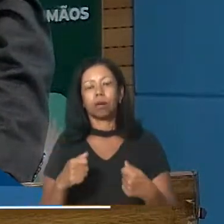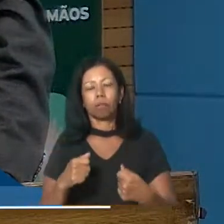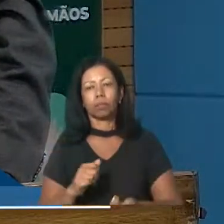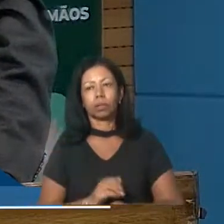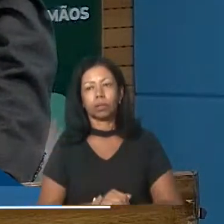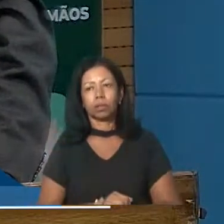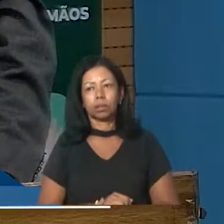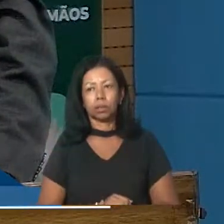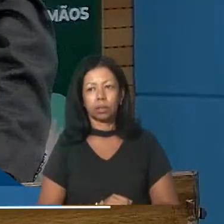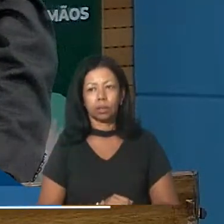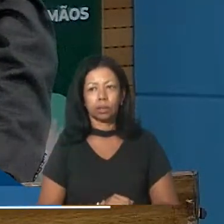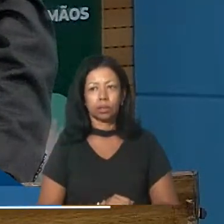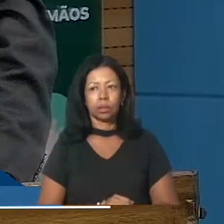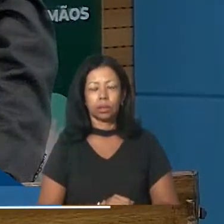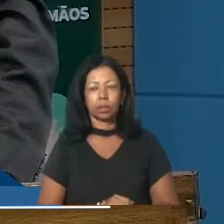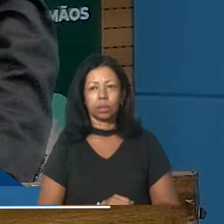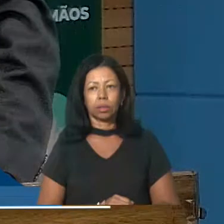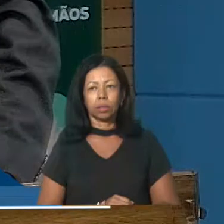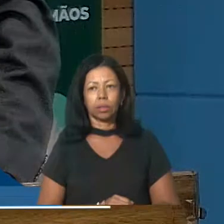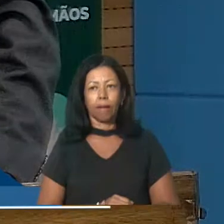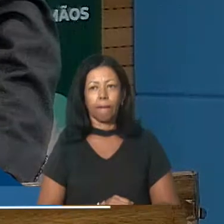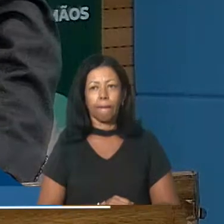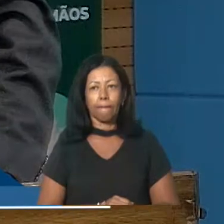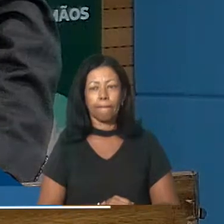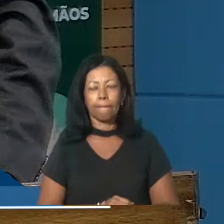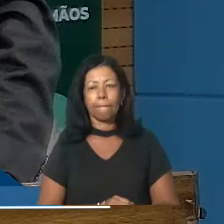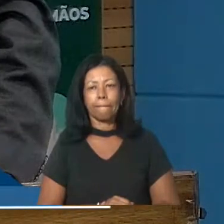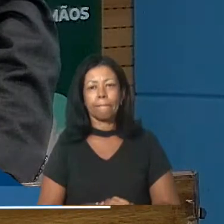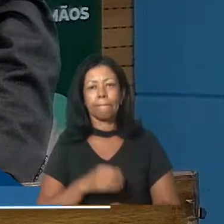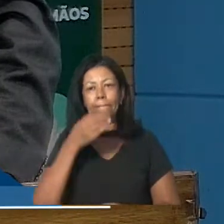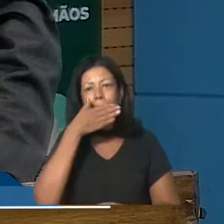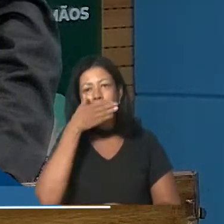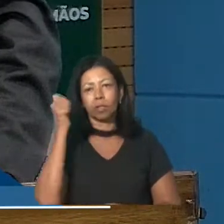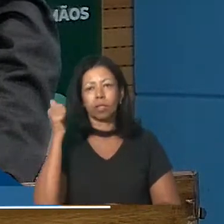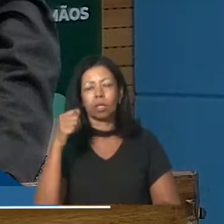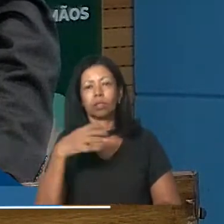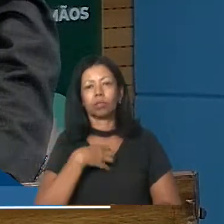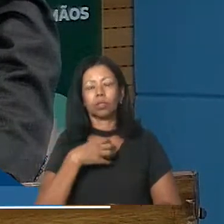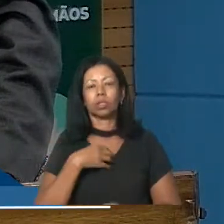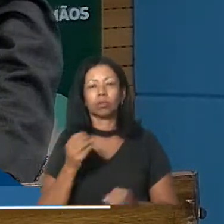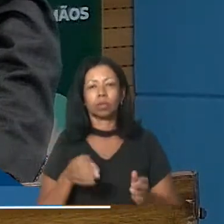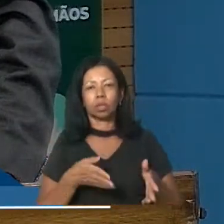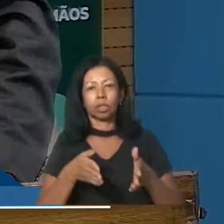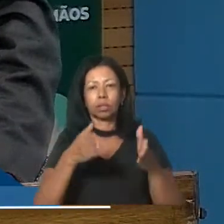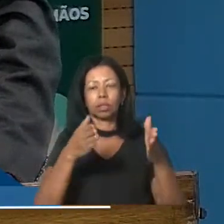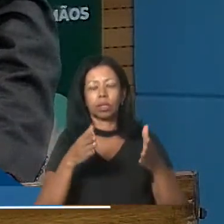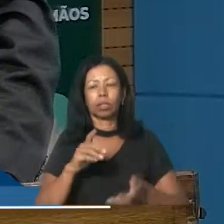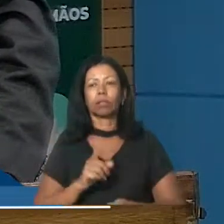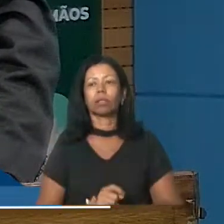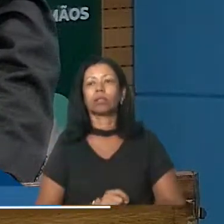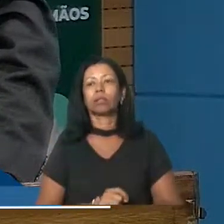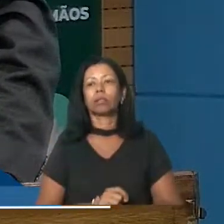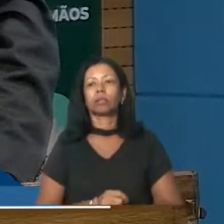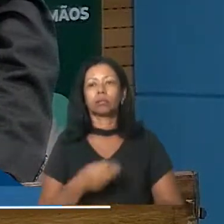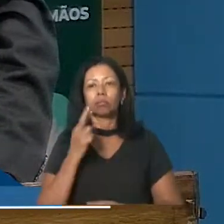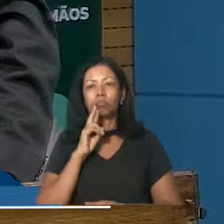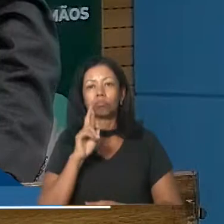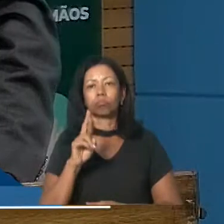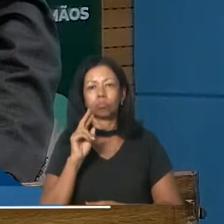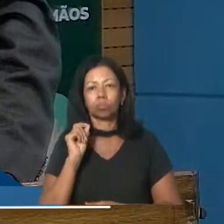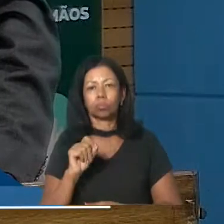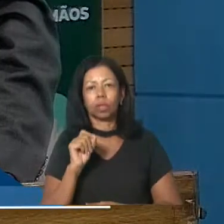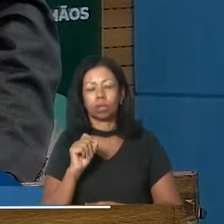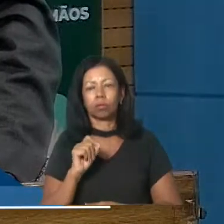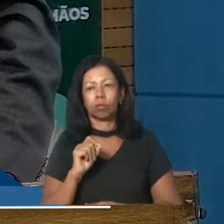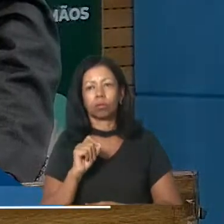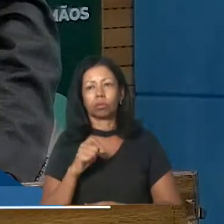seja provisório, que a gente consiga pelo menos melhorar a condição da estrada, e a solução